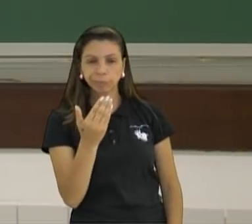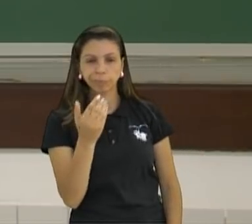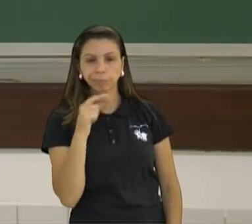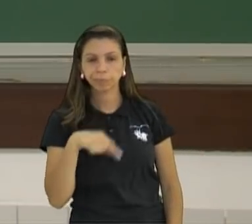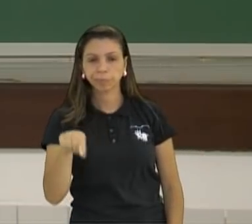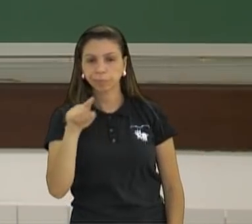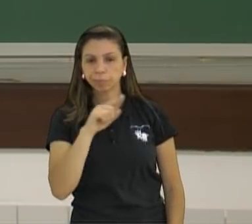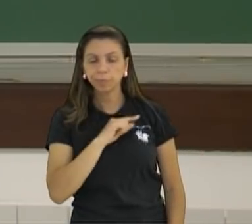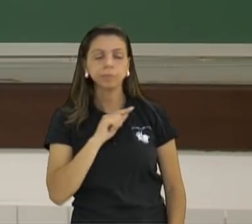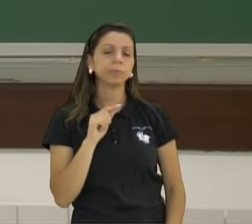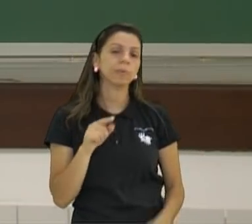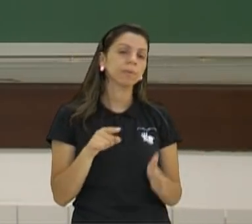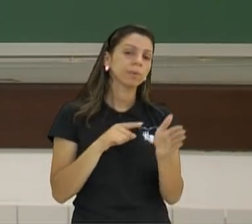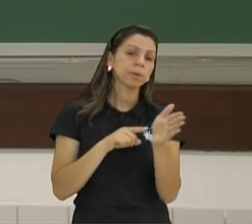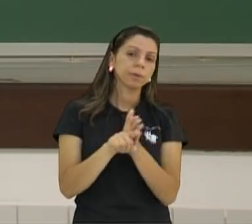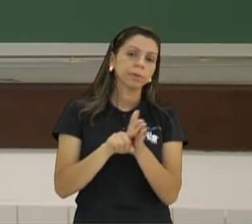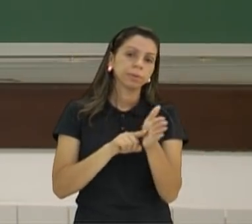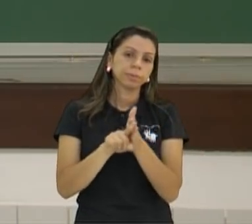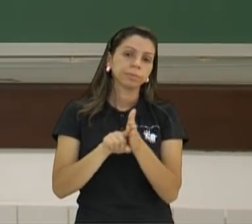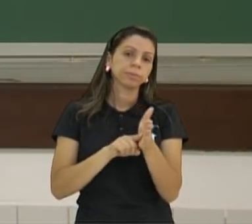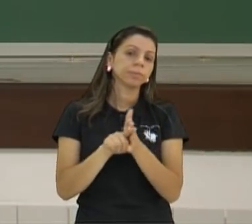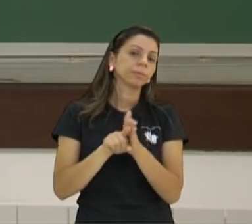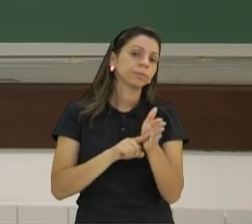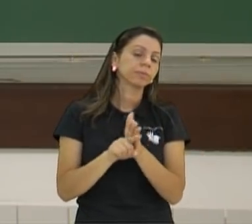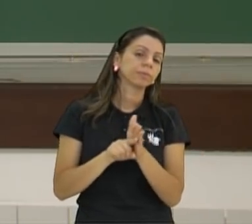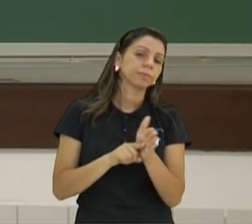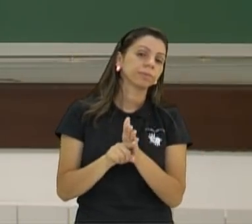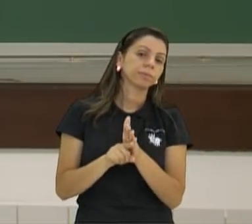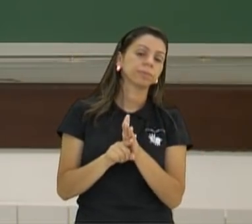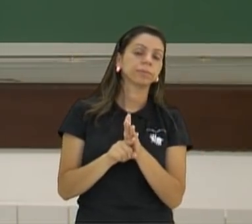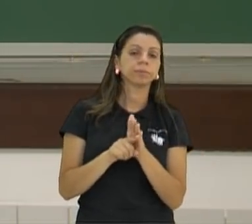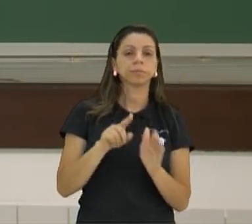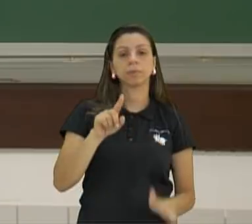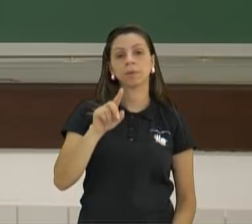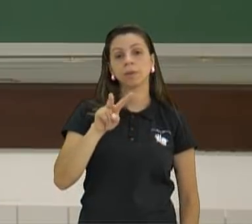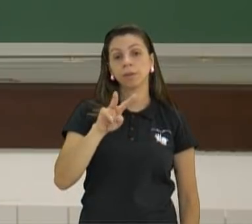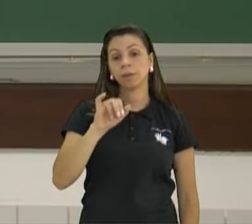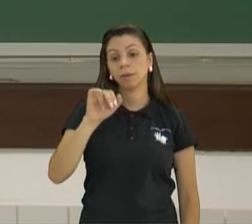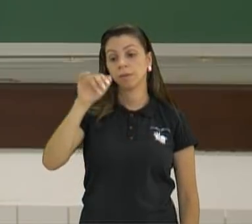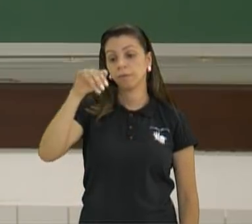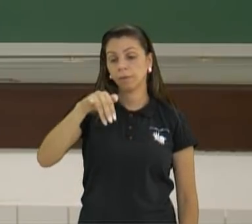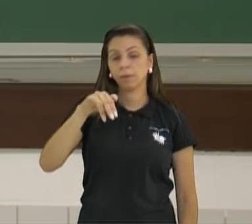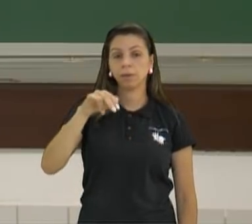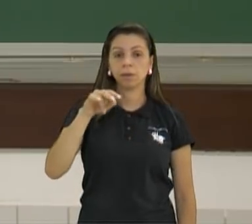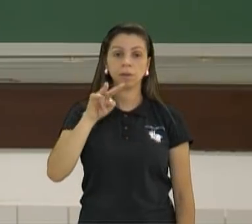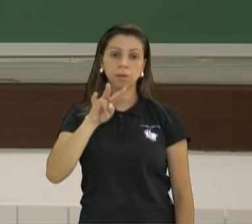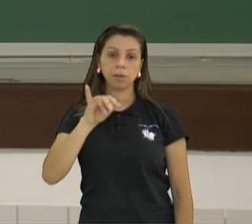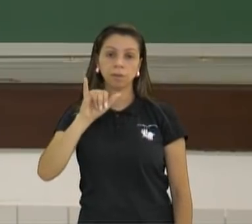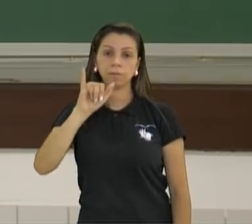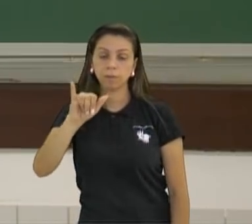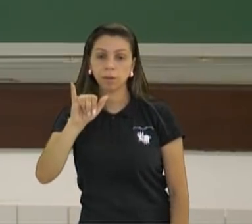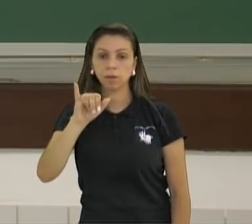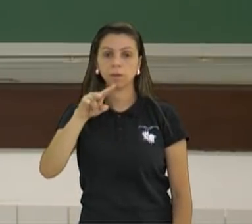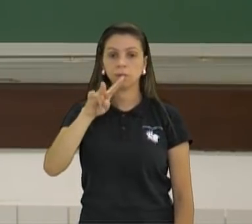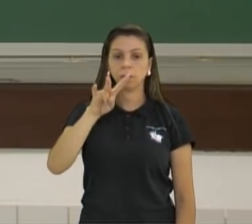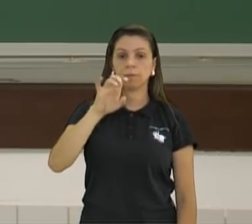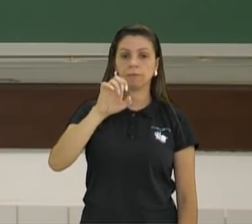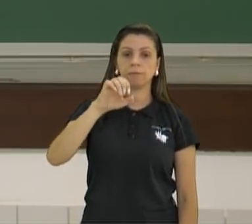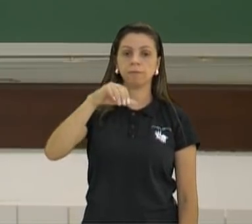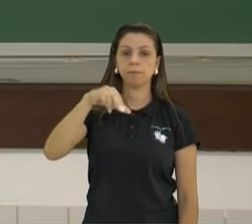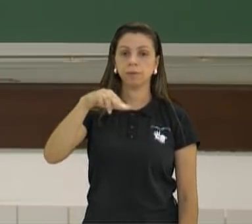vocês fossem pesquisar quem é que disse vim, vi e venci?